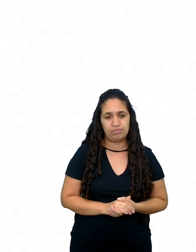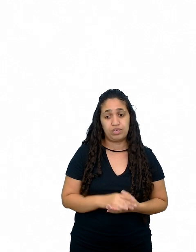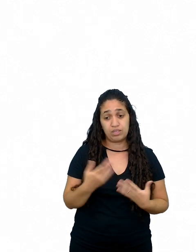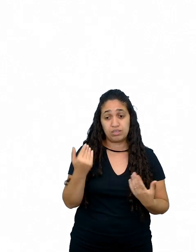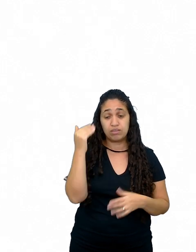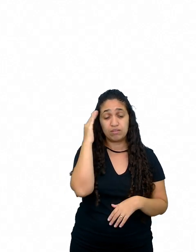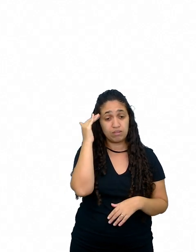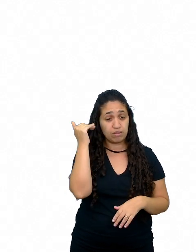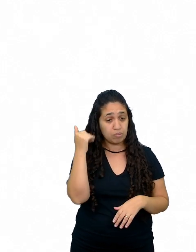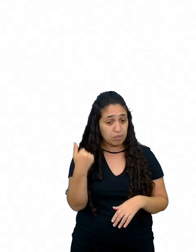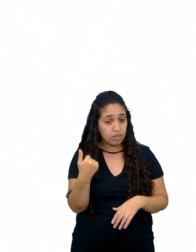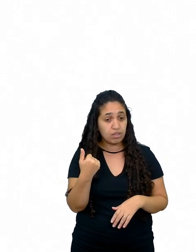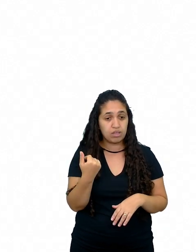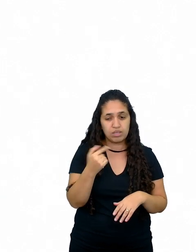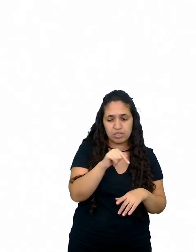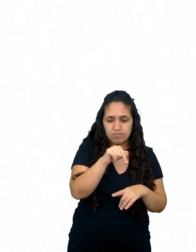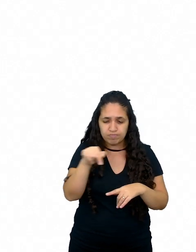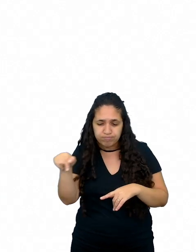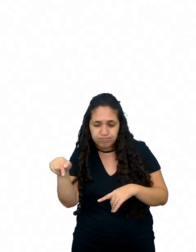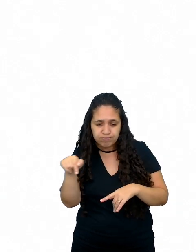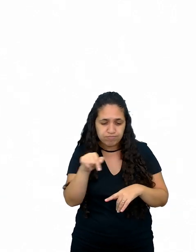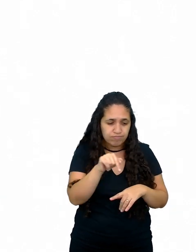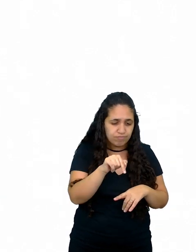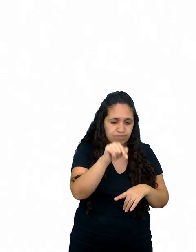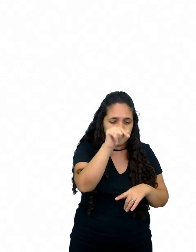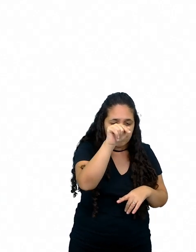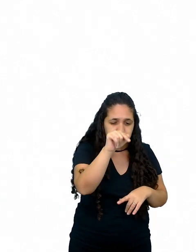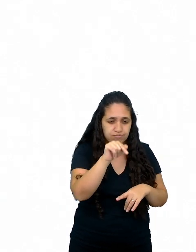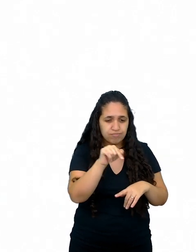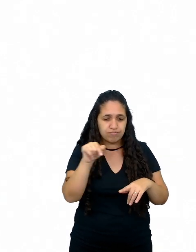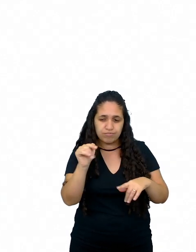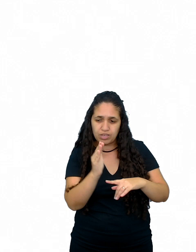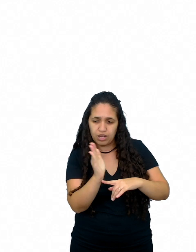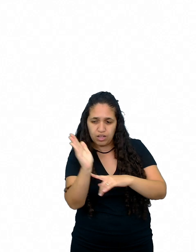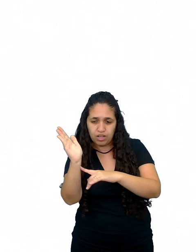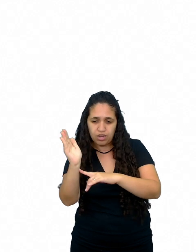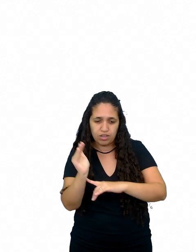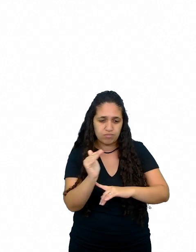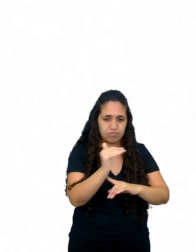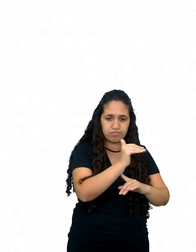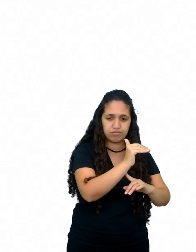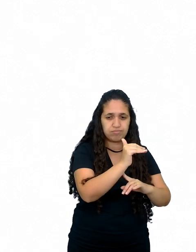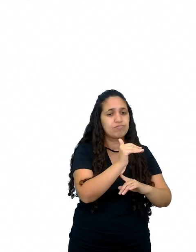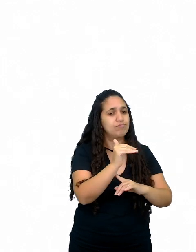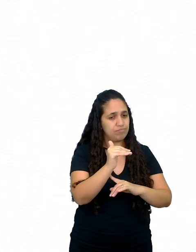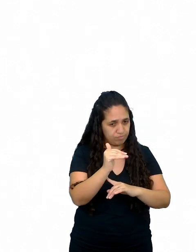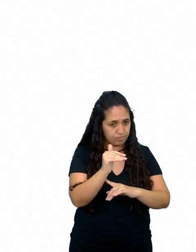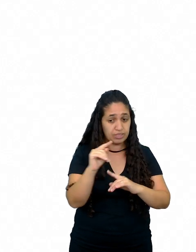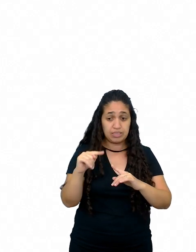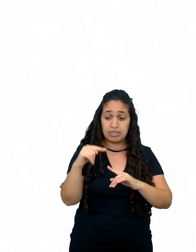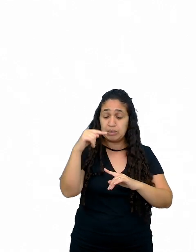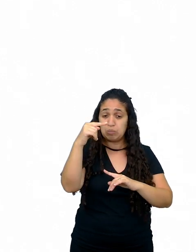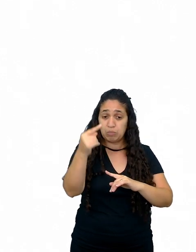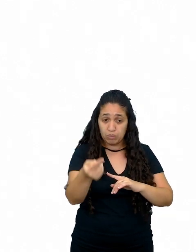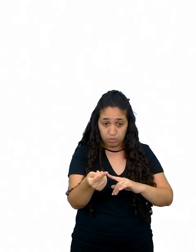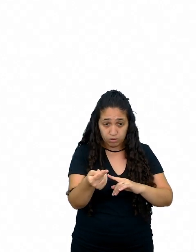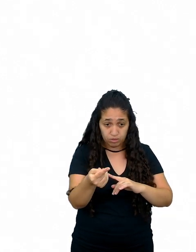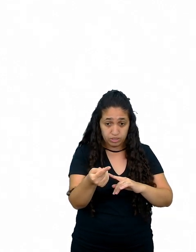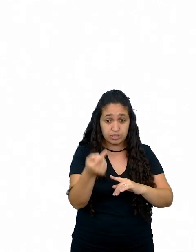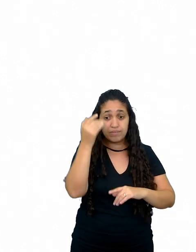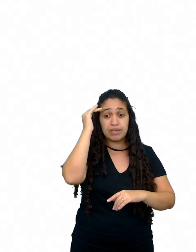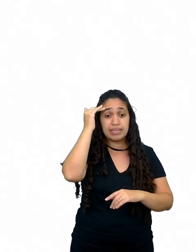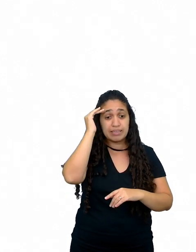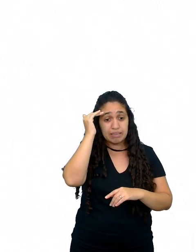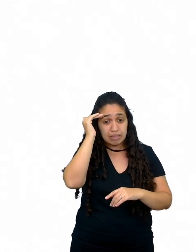saber esse deslocamento que ocorre, né, nas direções x e y. Depois, eu preciso entender o